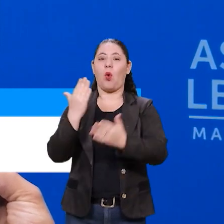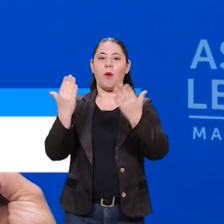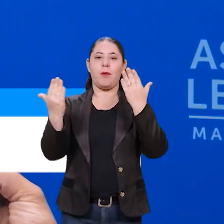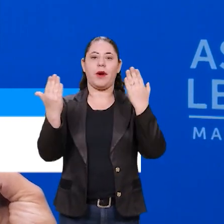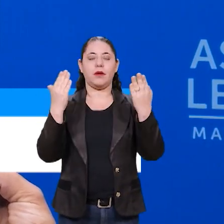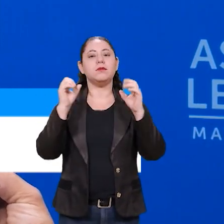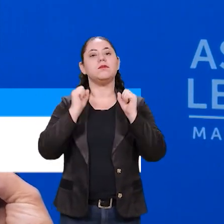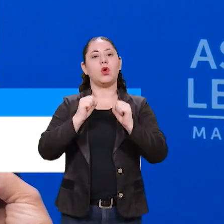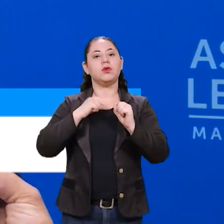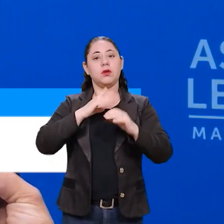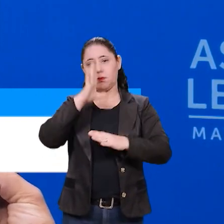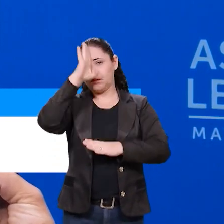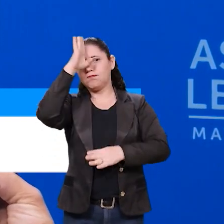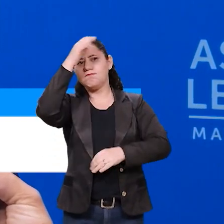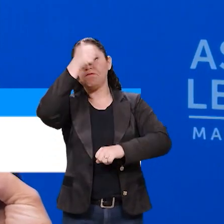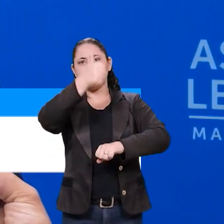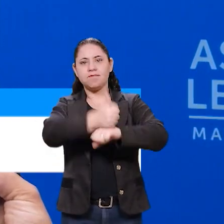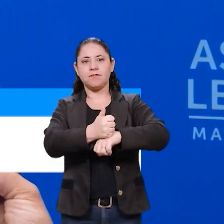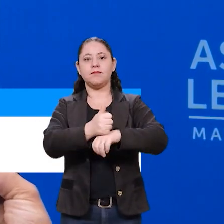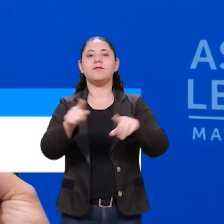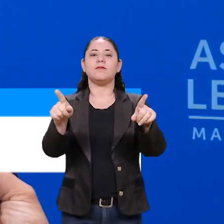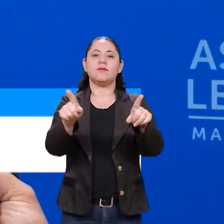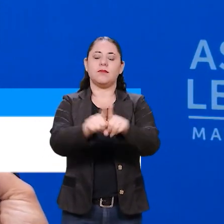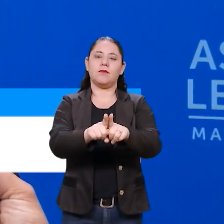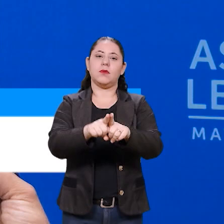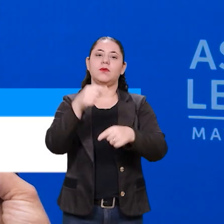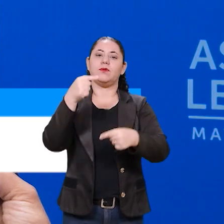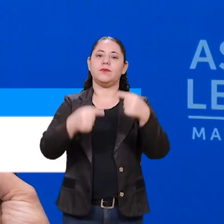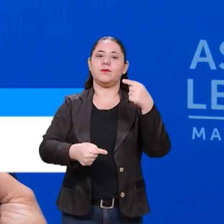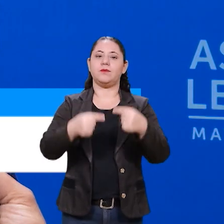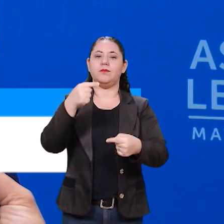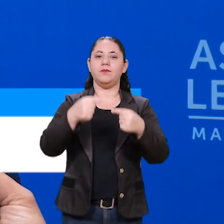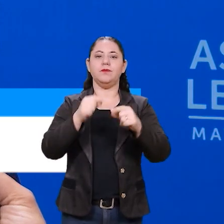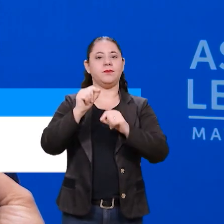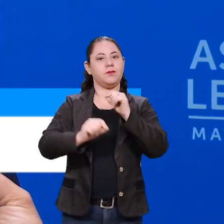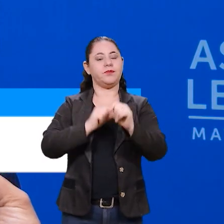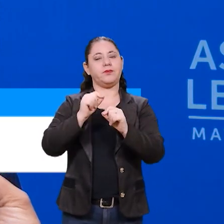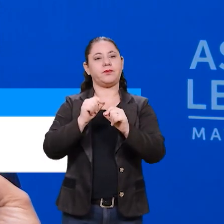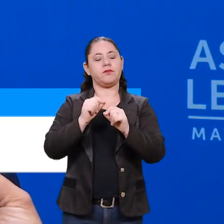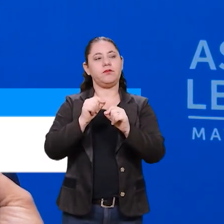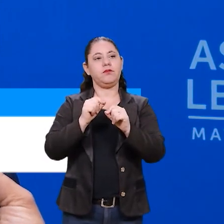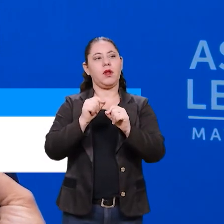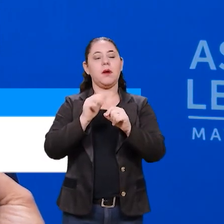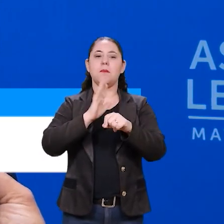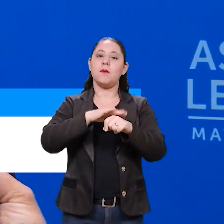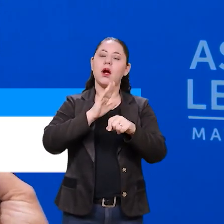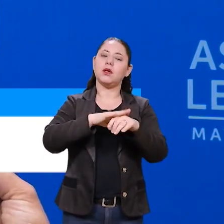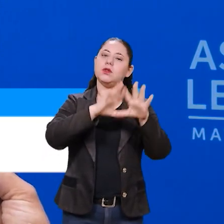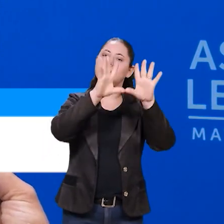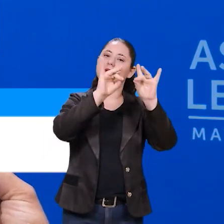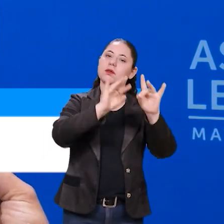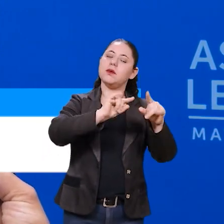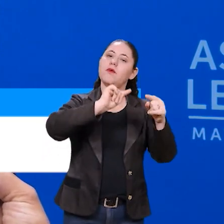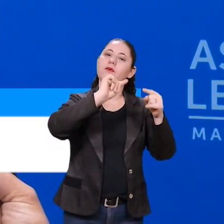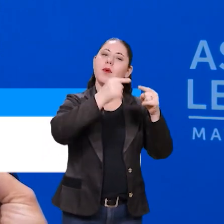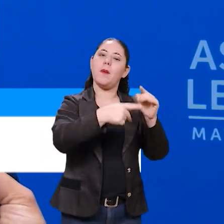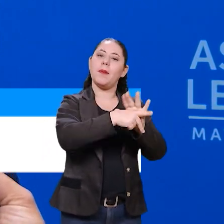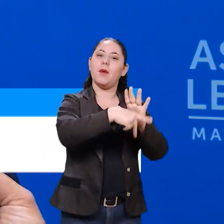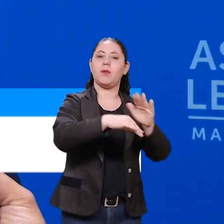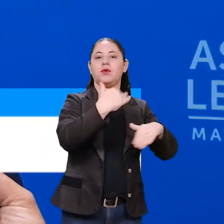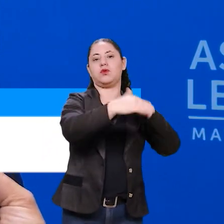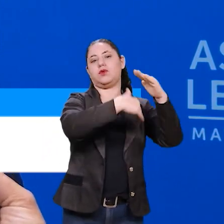de 1,5% da população nacional, pode sim ter um protagonismo e colocar um debate que esteja